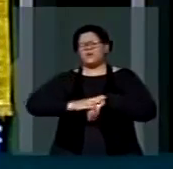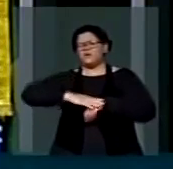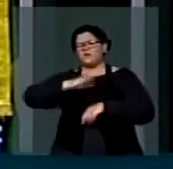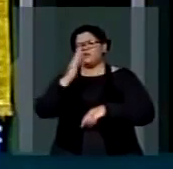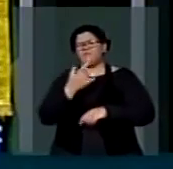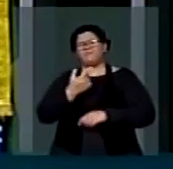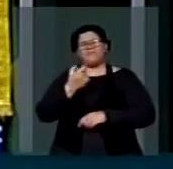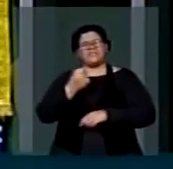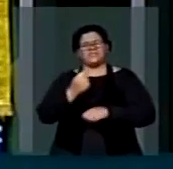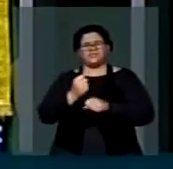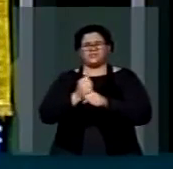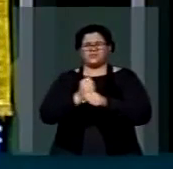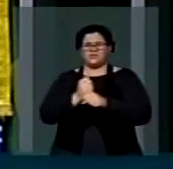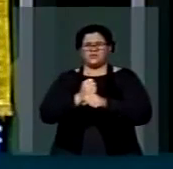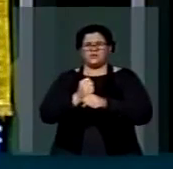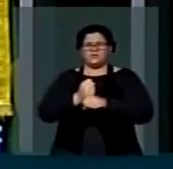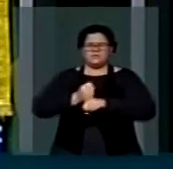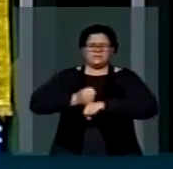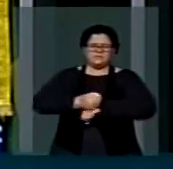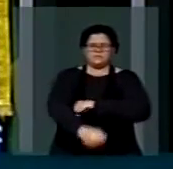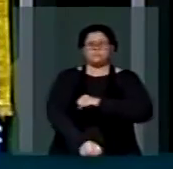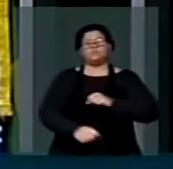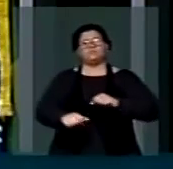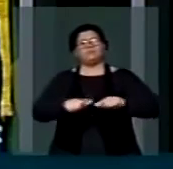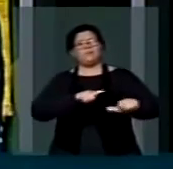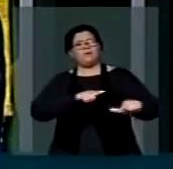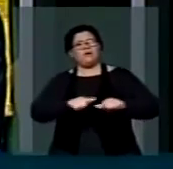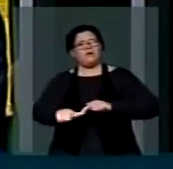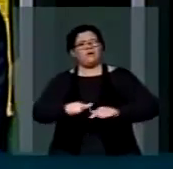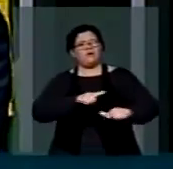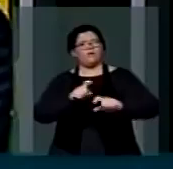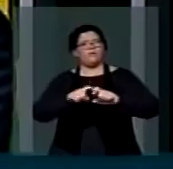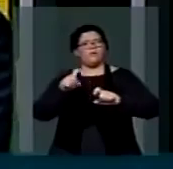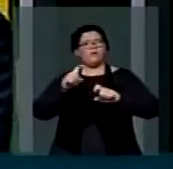20 anos de trabalho como profissional médica,